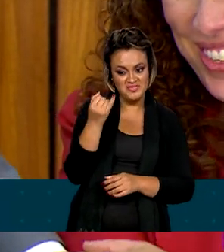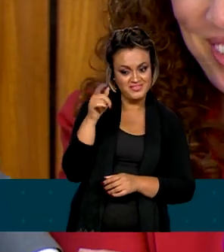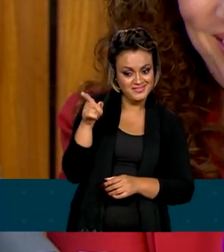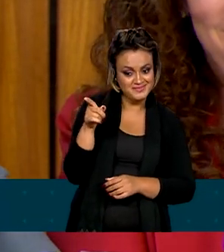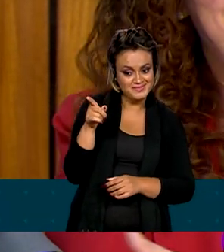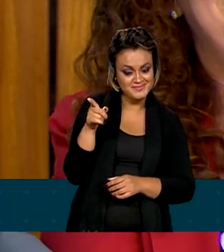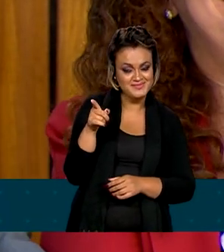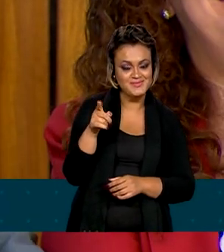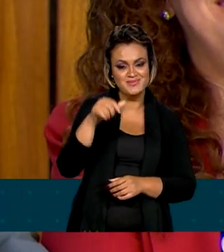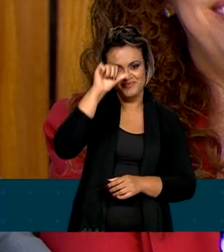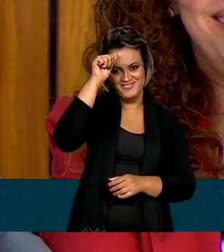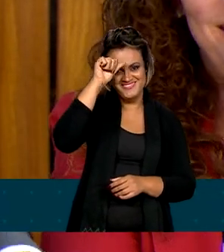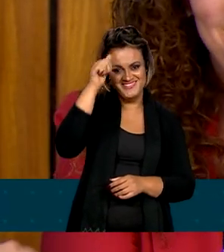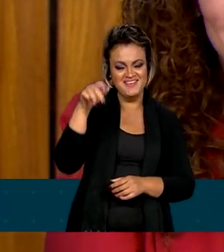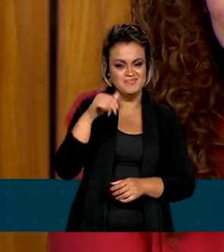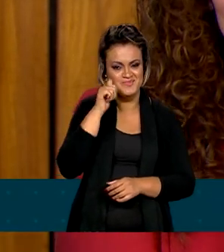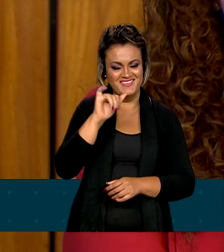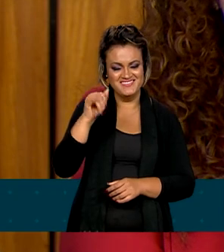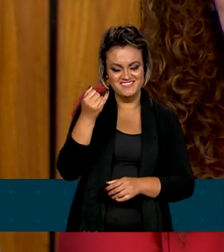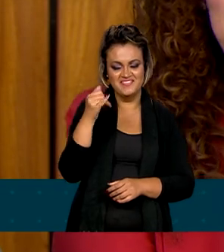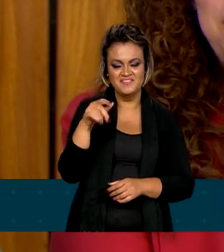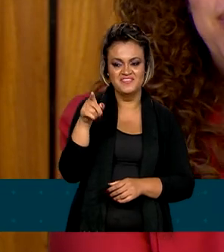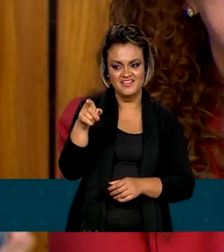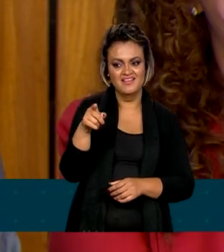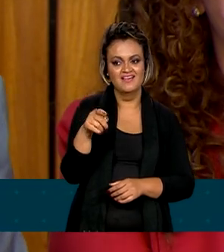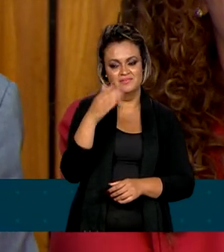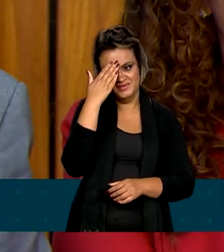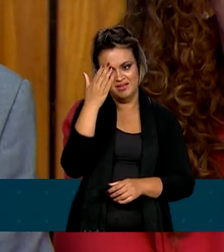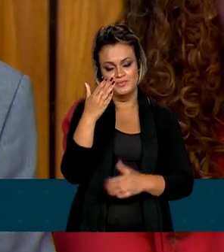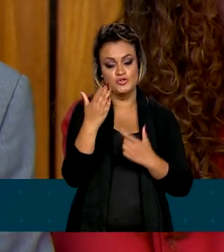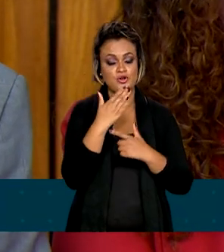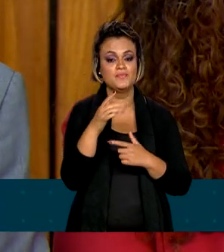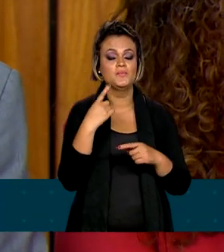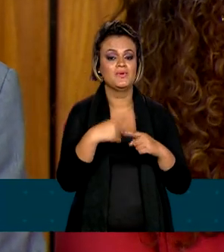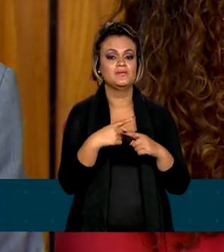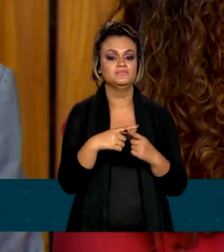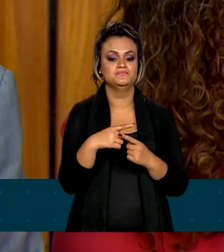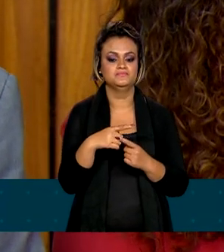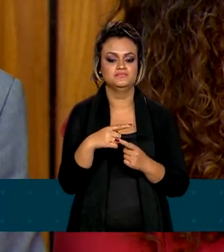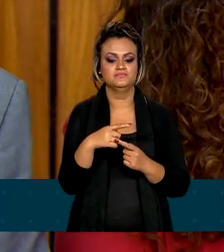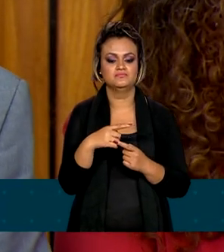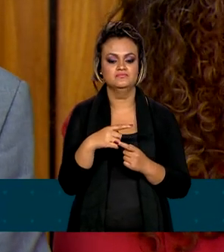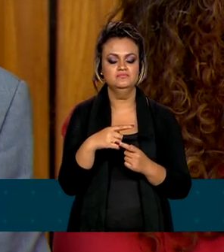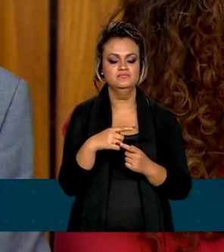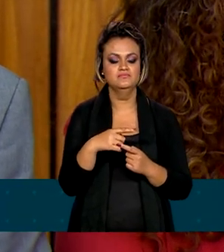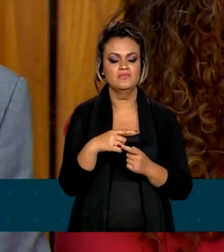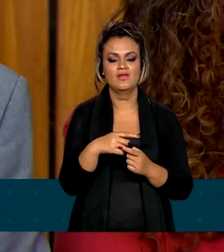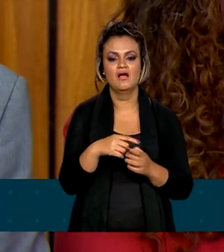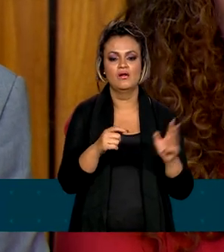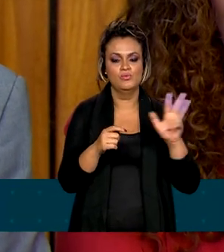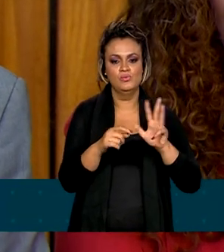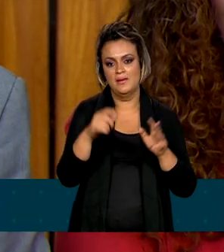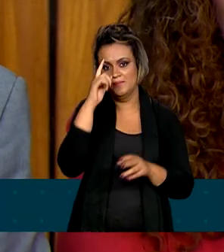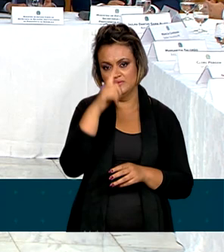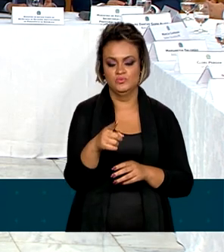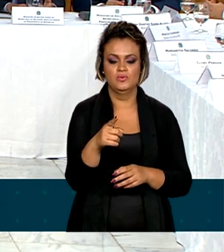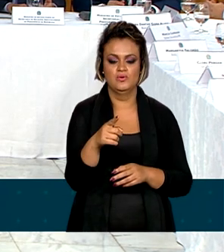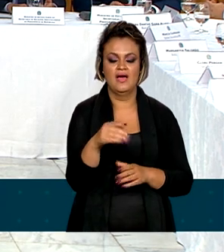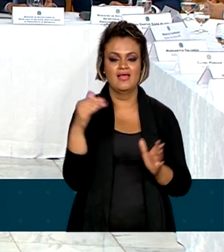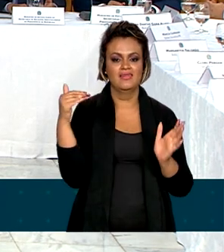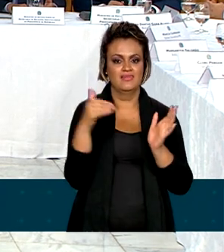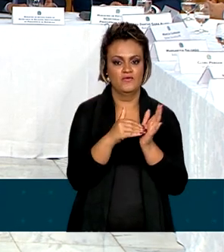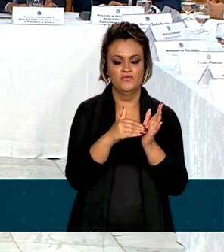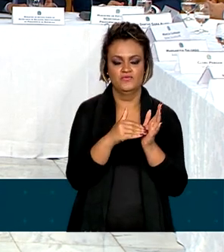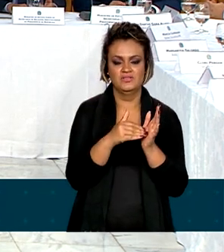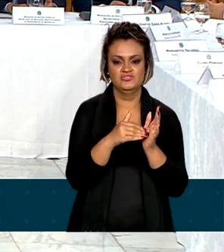vez, Esther, lhe agradecendo toda a ajuda, porque o presidente determinou que quer, até o final do